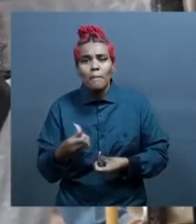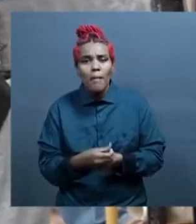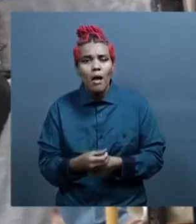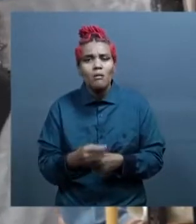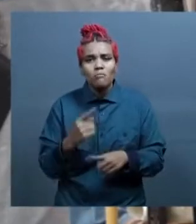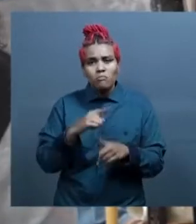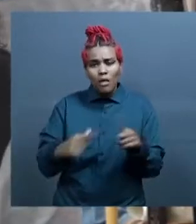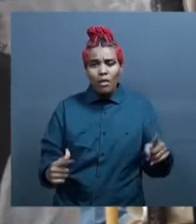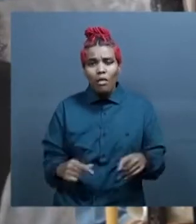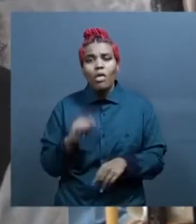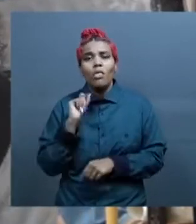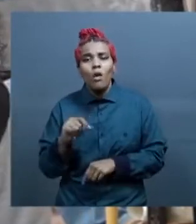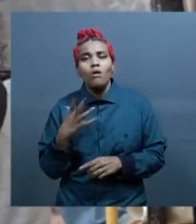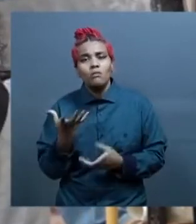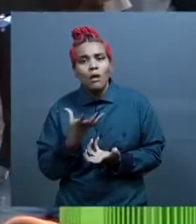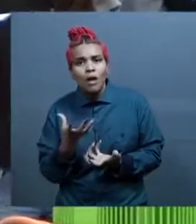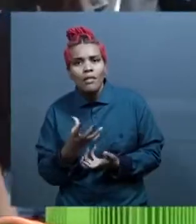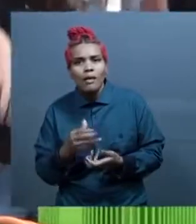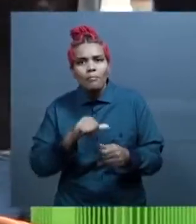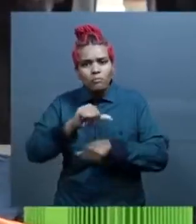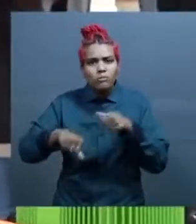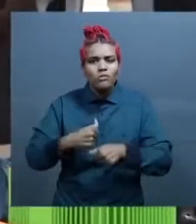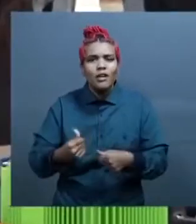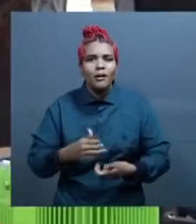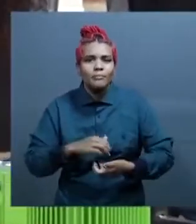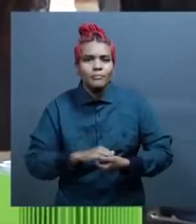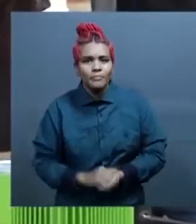para testes a gente volta a fazer modificações